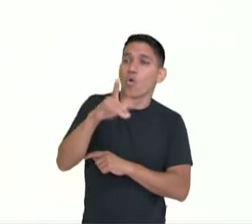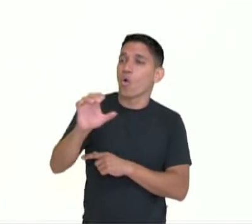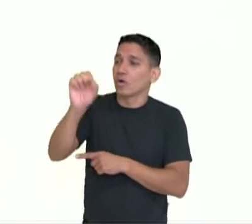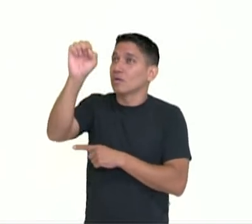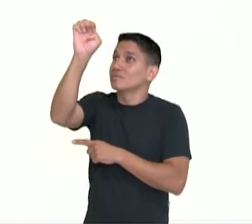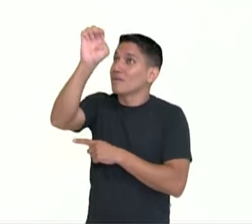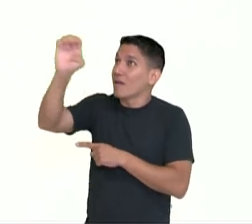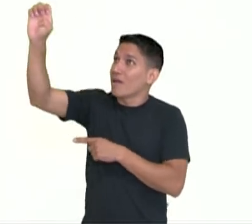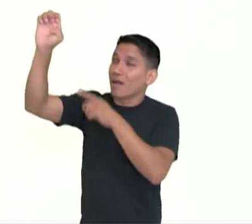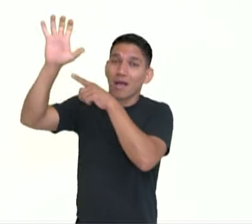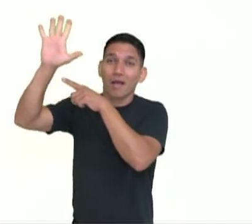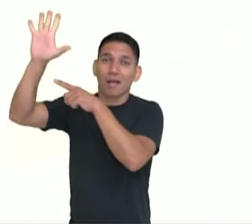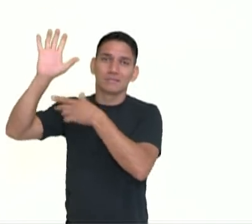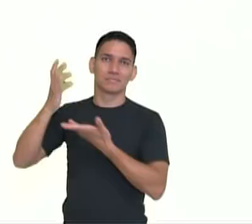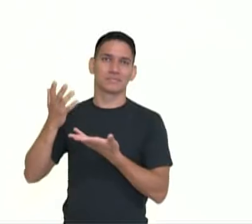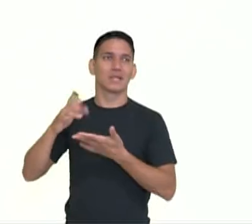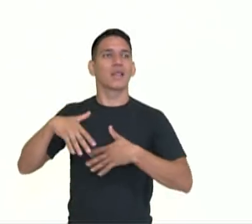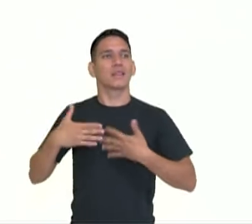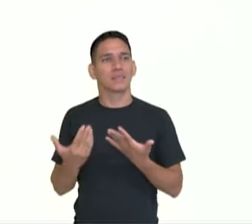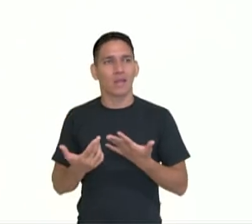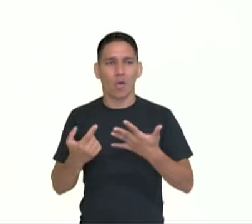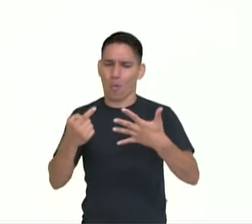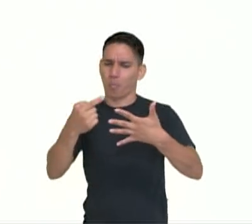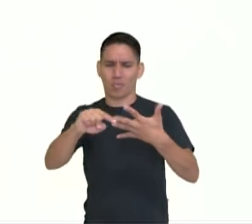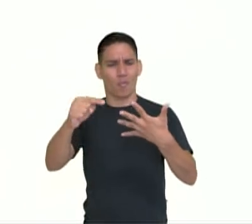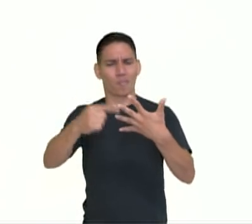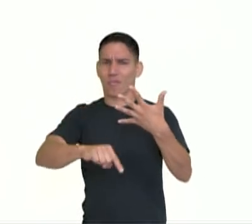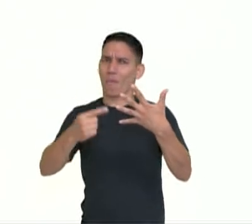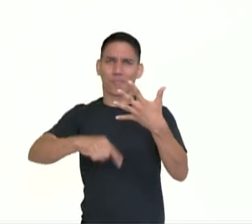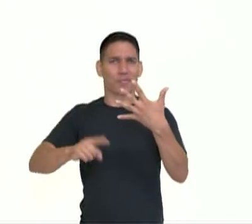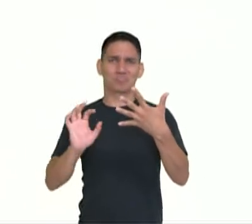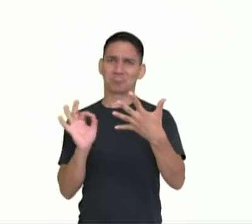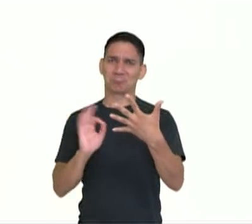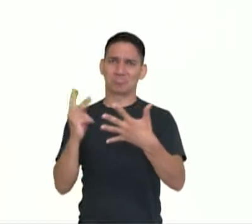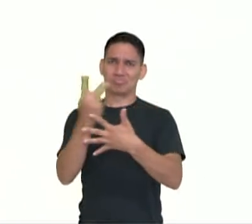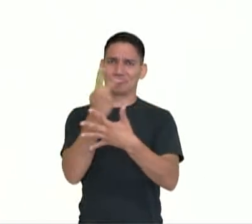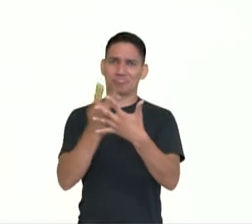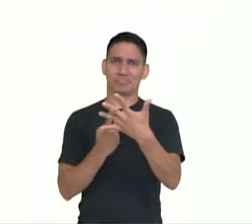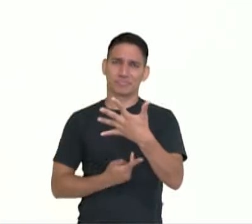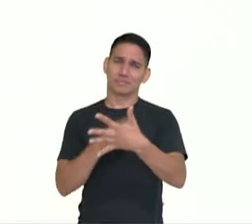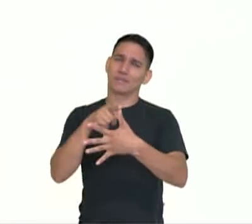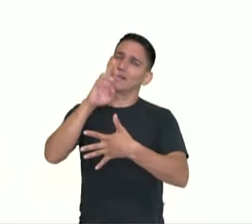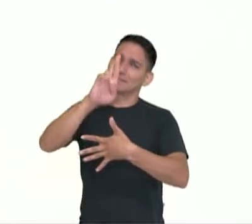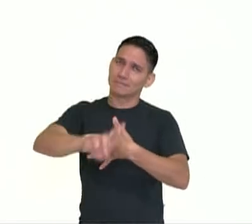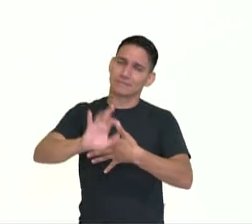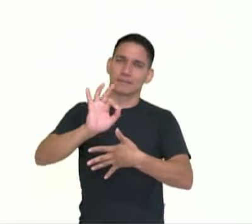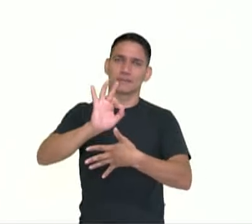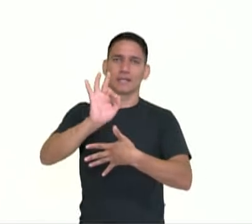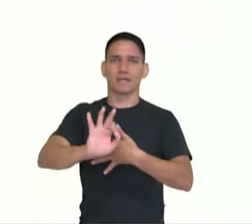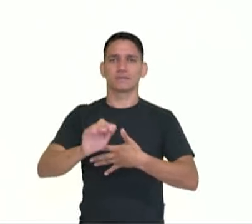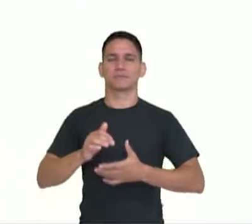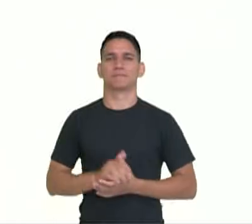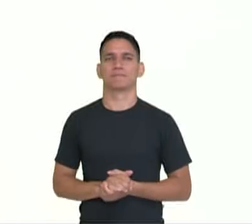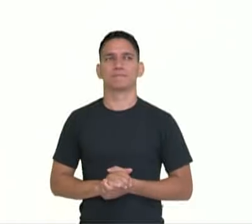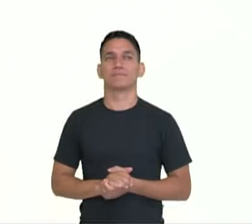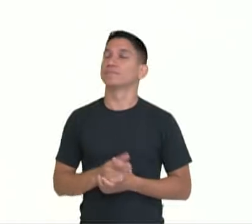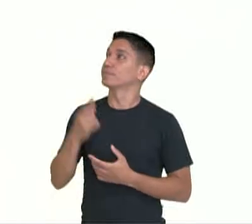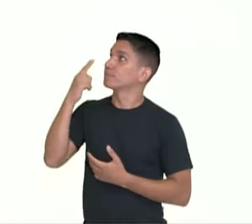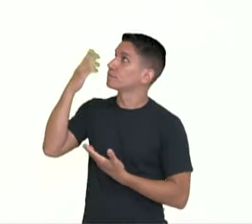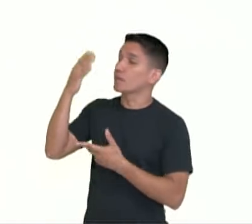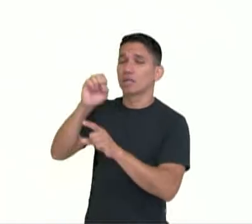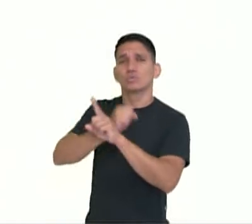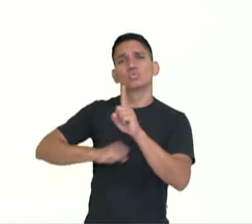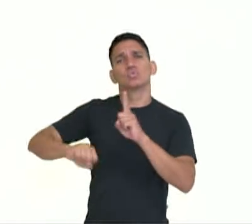Península Itálica. Então, os povos aqui, a alternativa correta era a alternativa de letra A. E como que vai ser a organização da